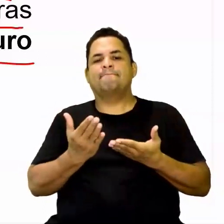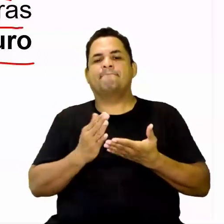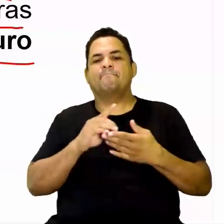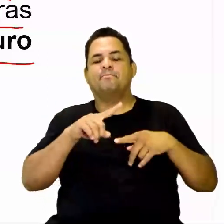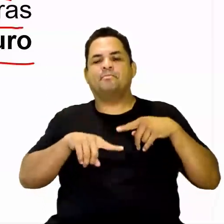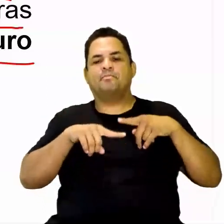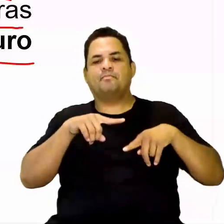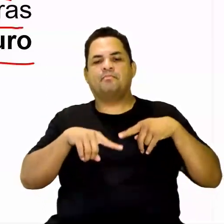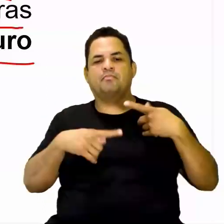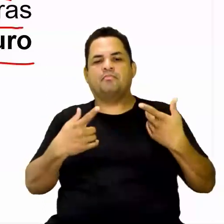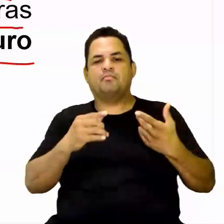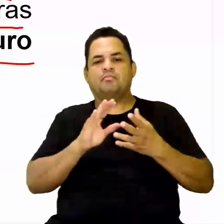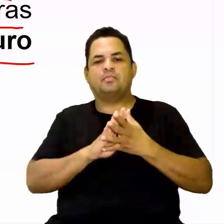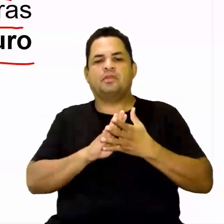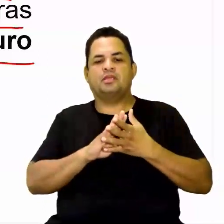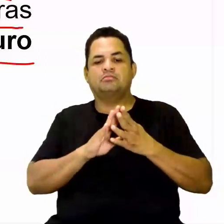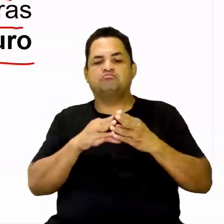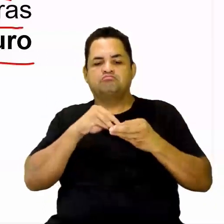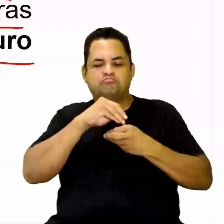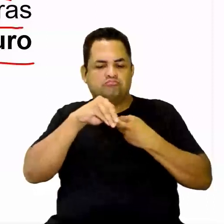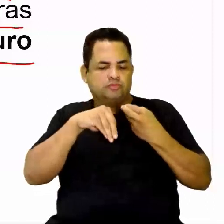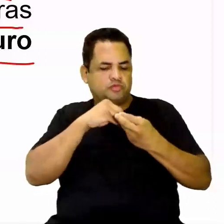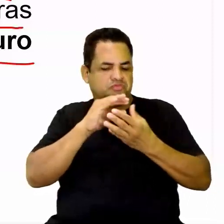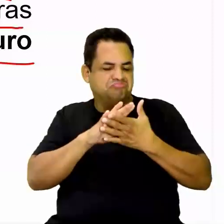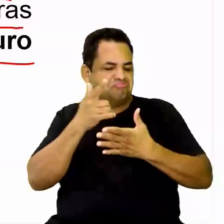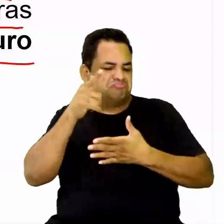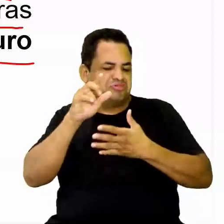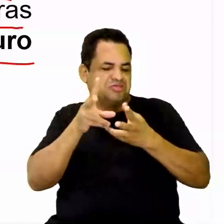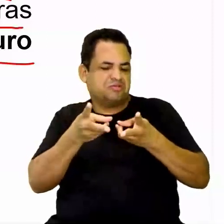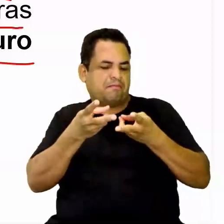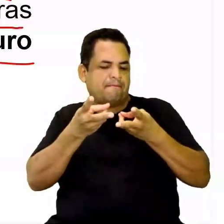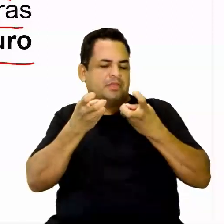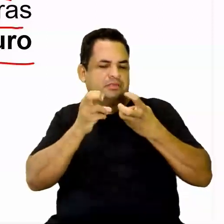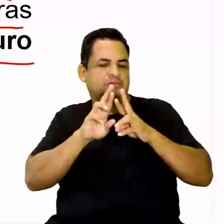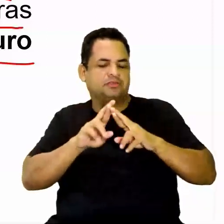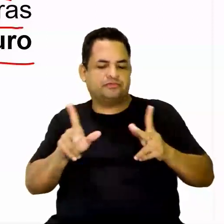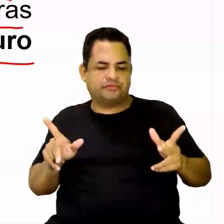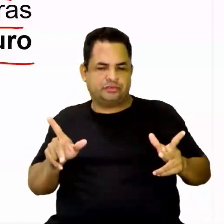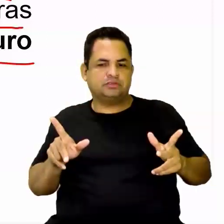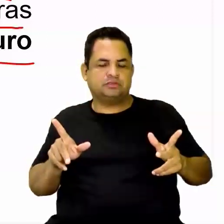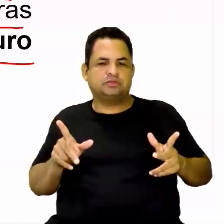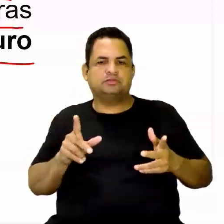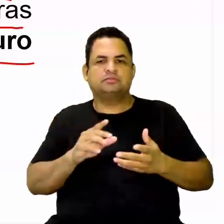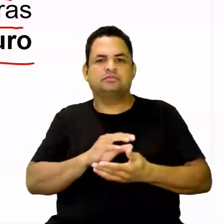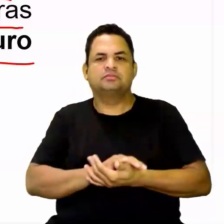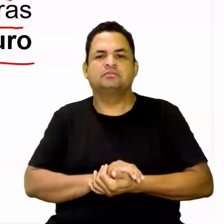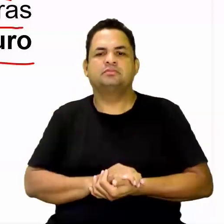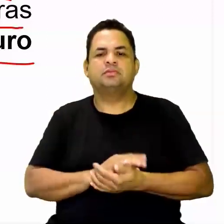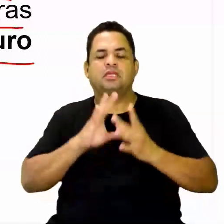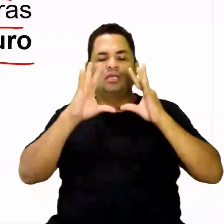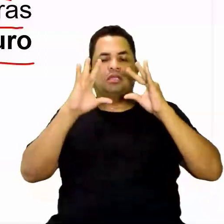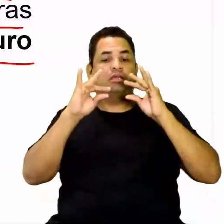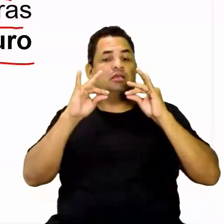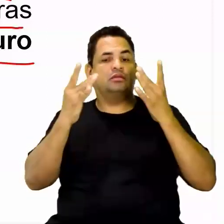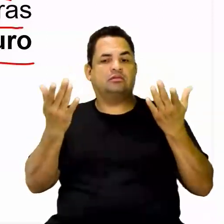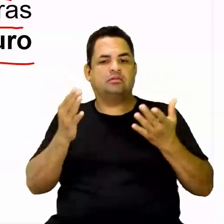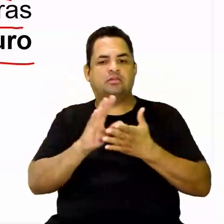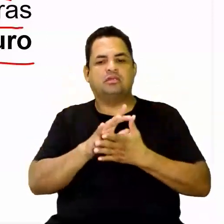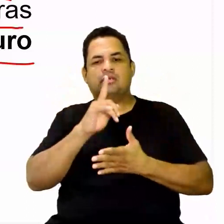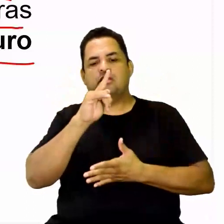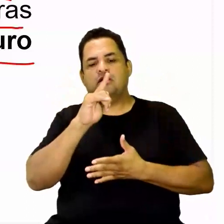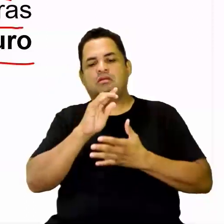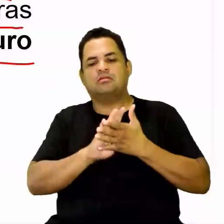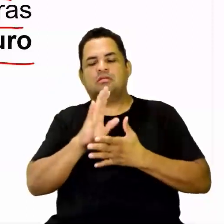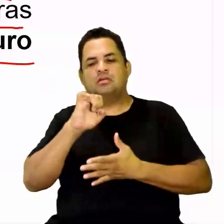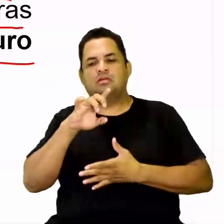material homogêneo. Tudo bem até aí, meu caro? Eu dei o exemplo de uma mistura líquida, né? Água e